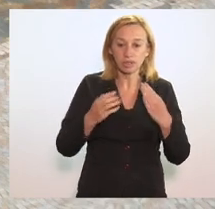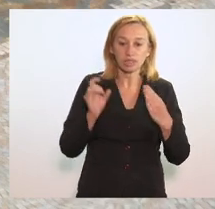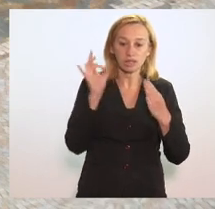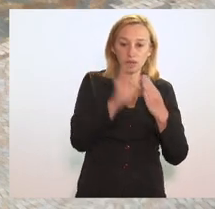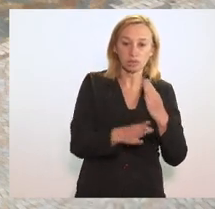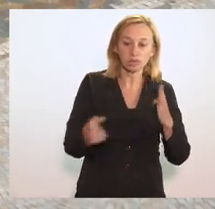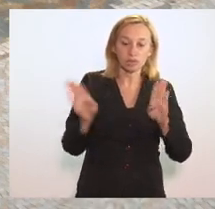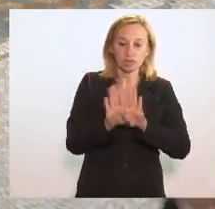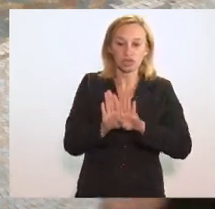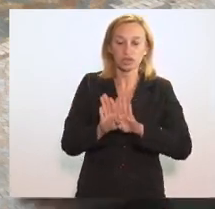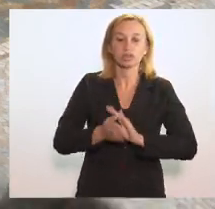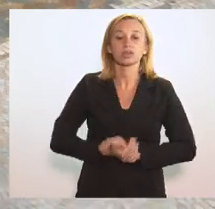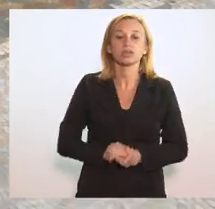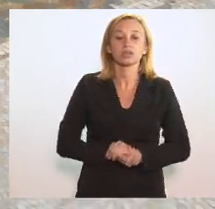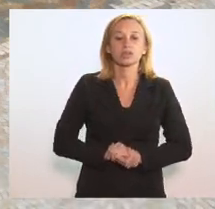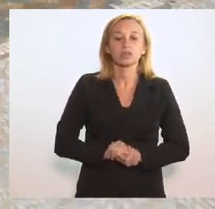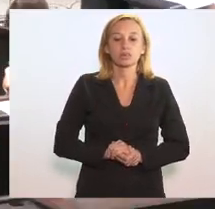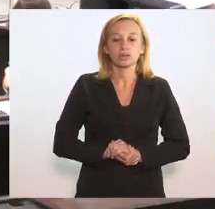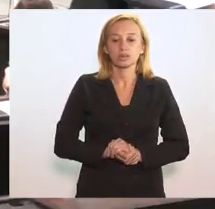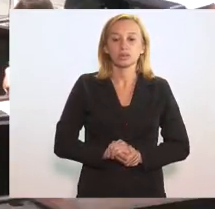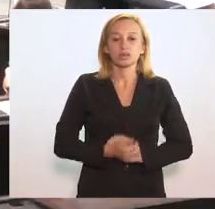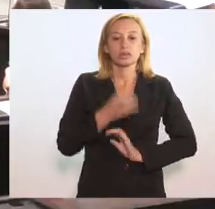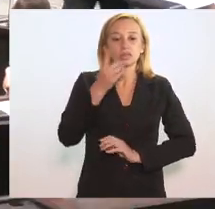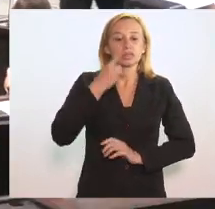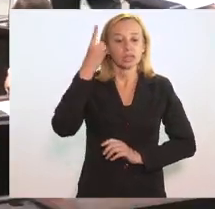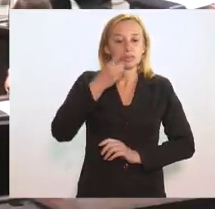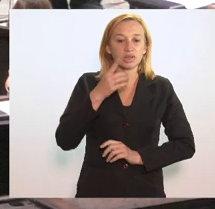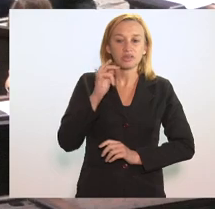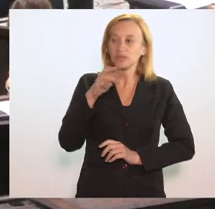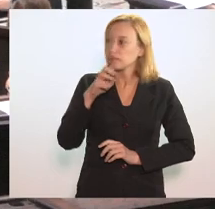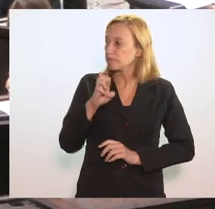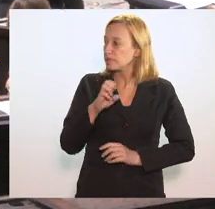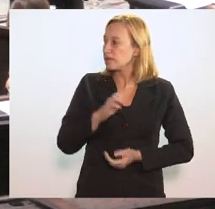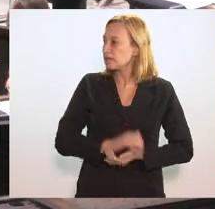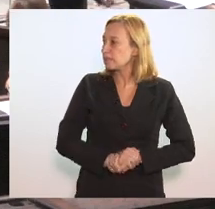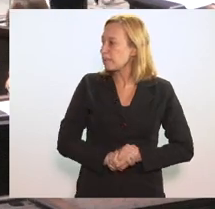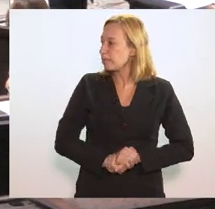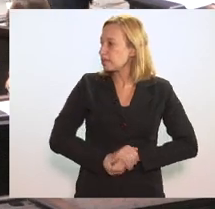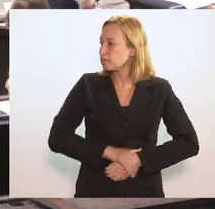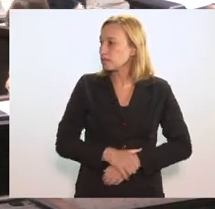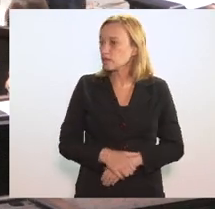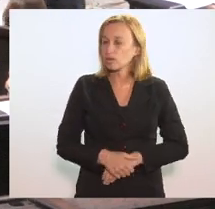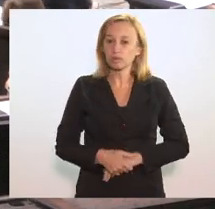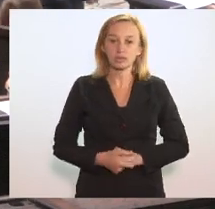última a fechar. Deputado Felipe Peixoto.